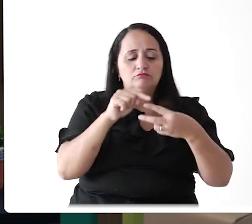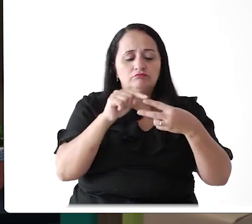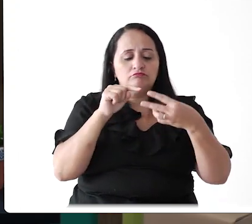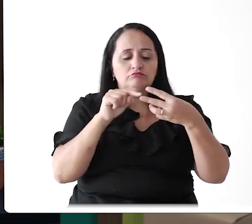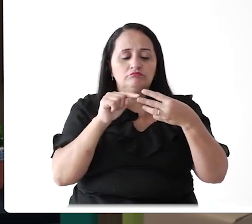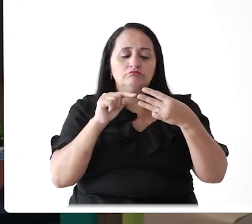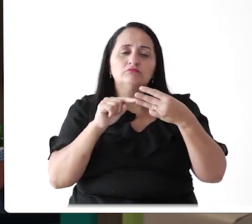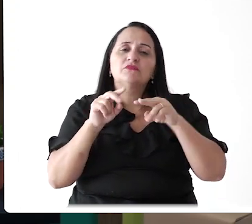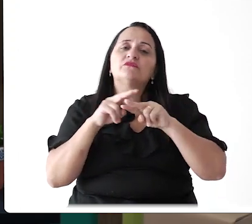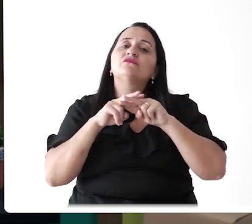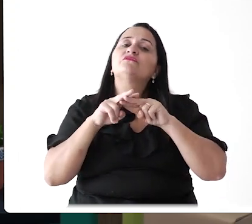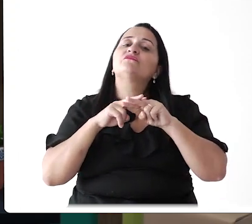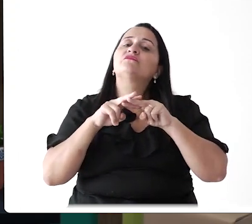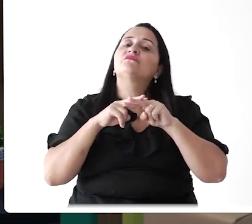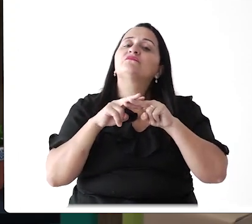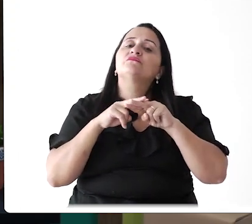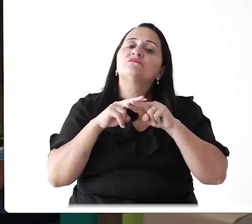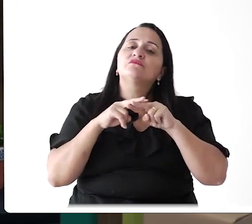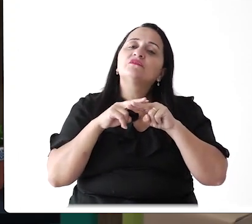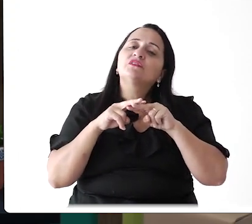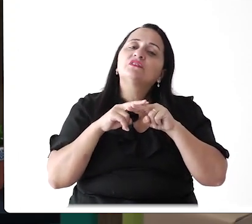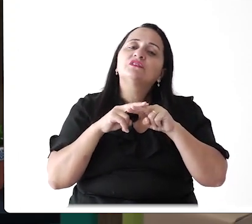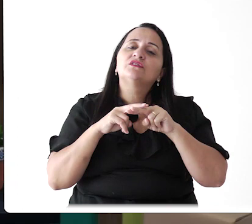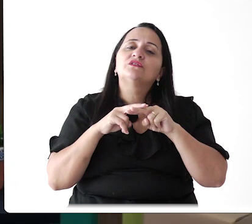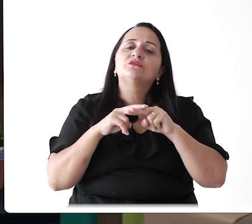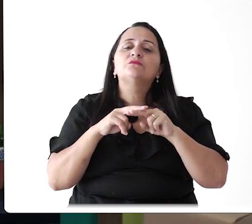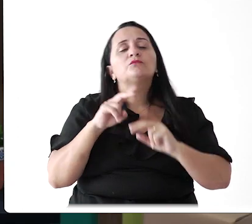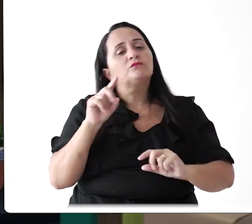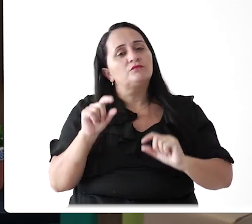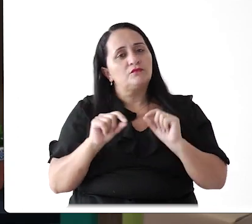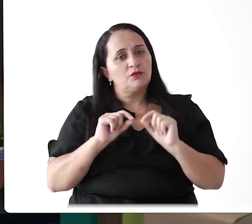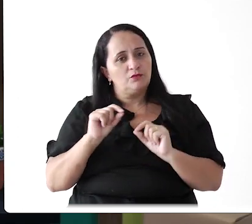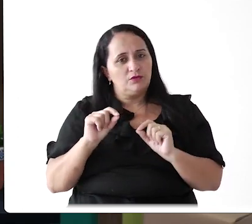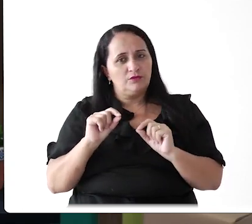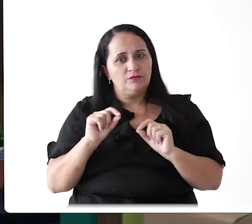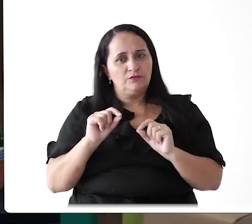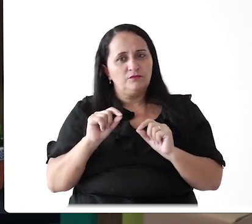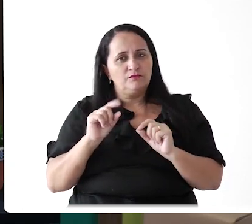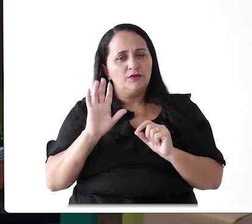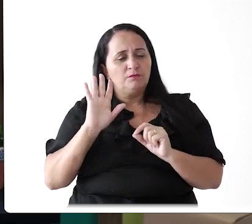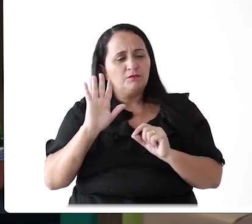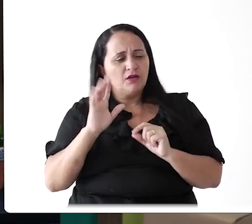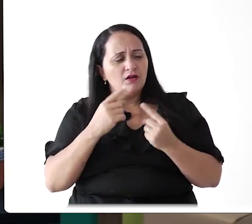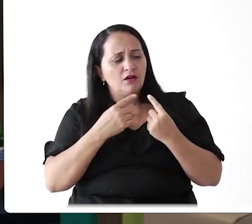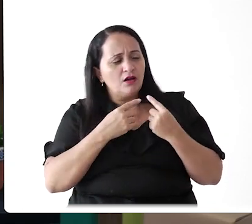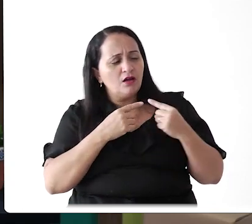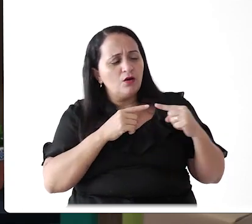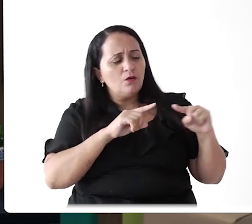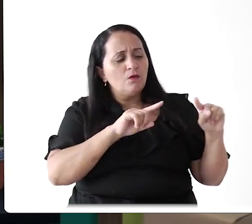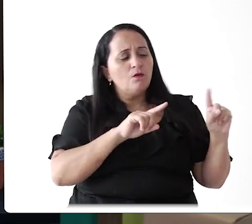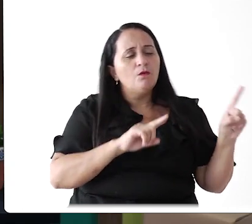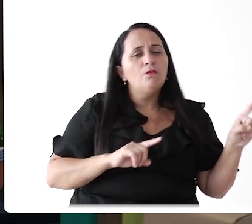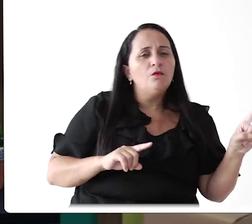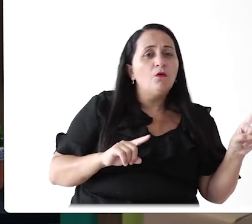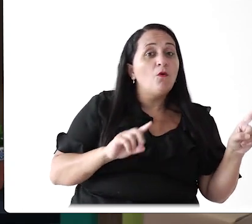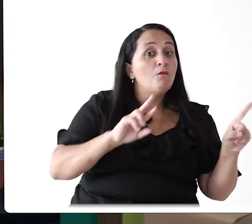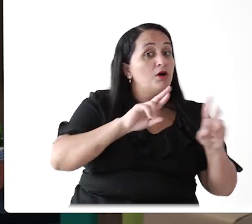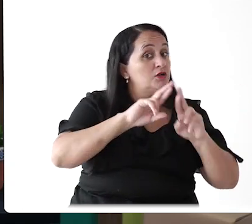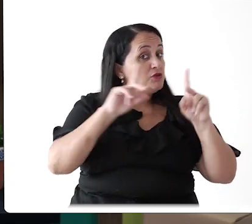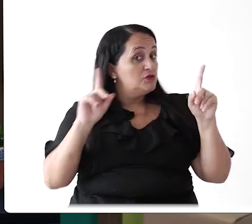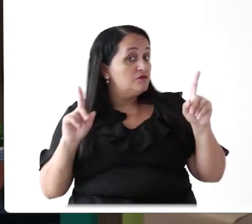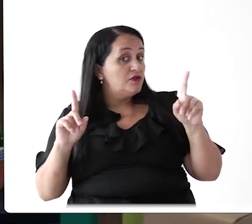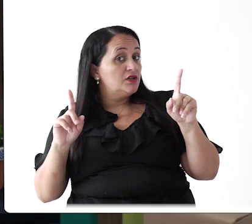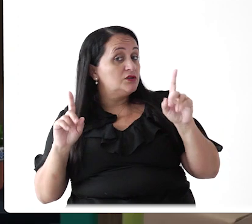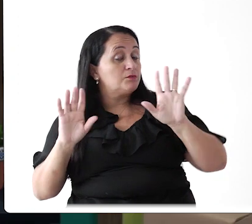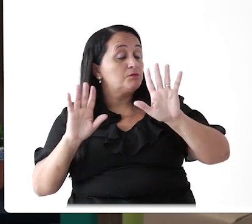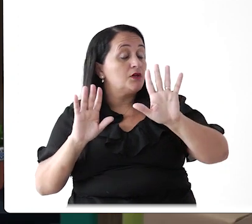ó, ela vem como uma conjunção adversativa para contrastar com toda a minha afirmação. Mas,